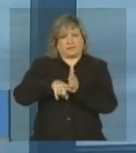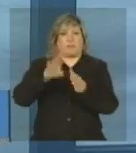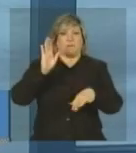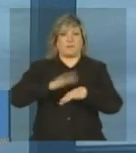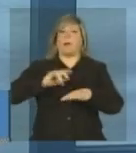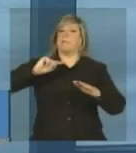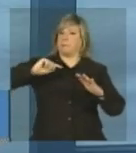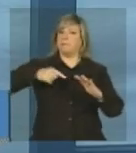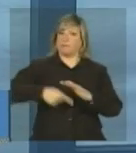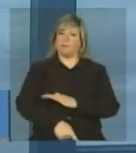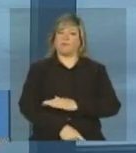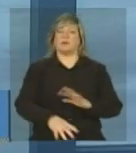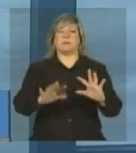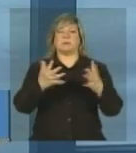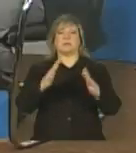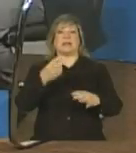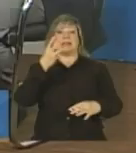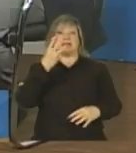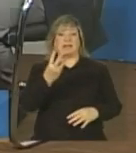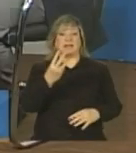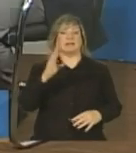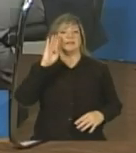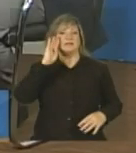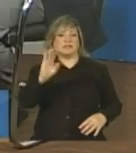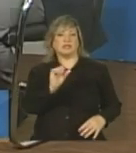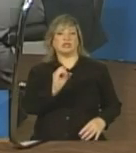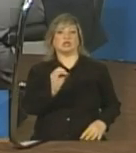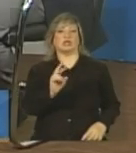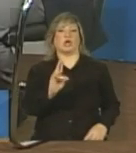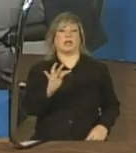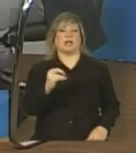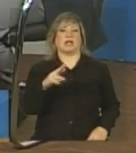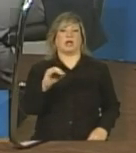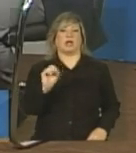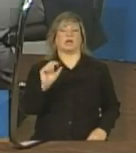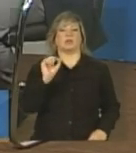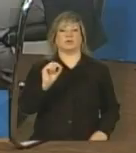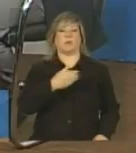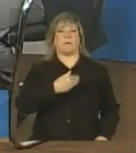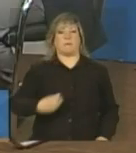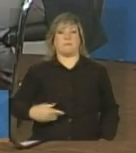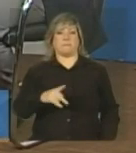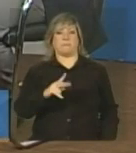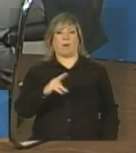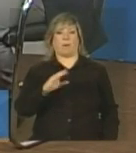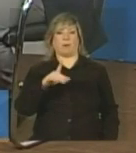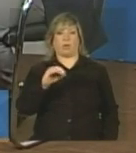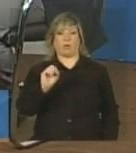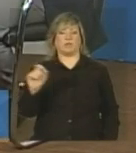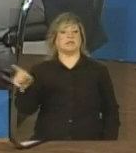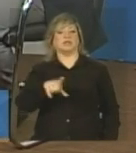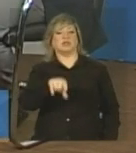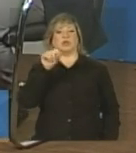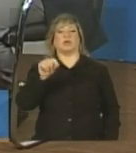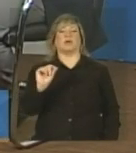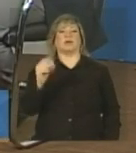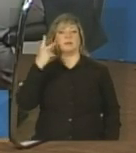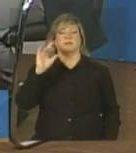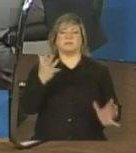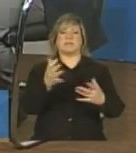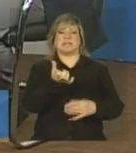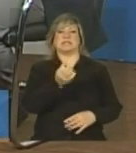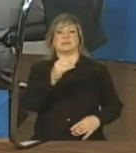fazem, em média, 3 sorteios públicos por ano. Nesses sorteios públicos, eles elegem aí cerca de